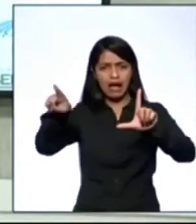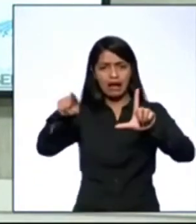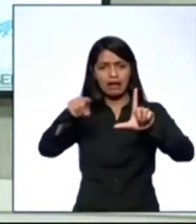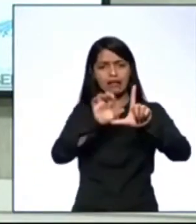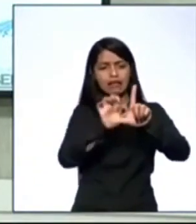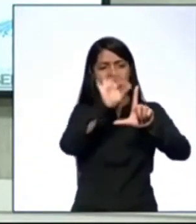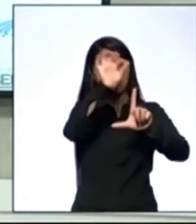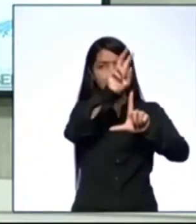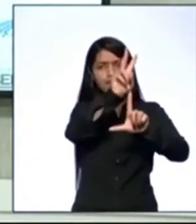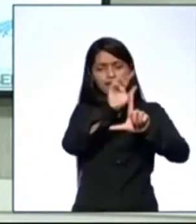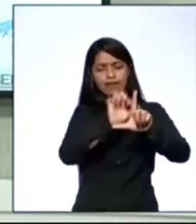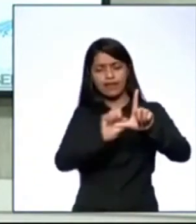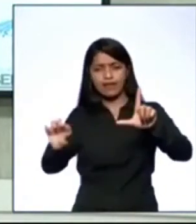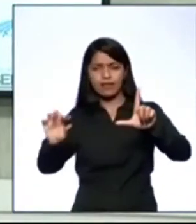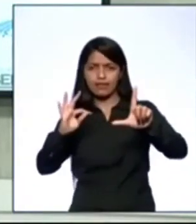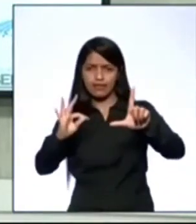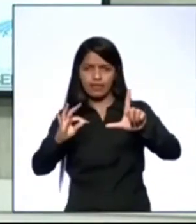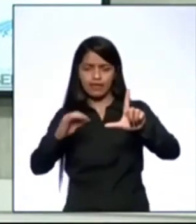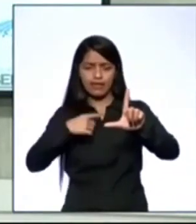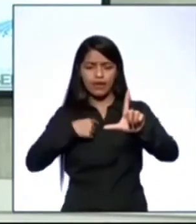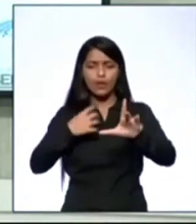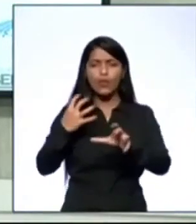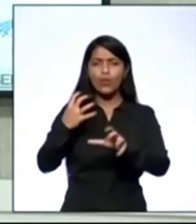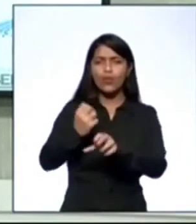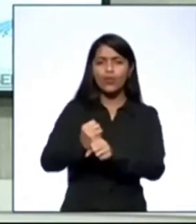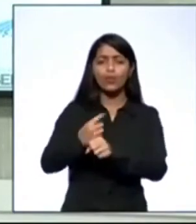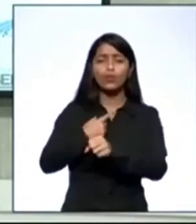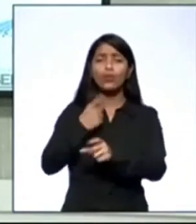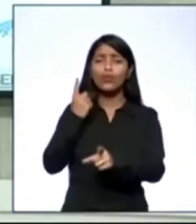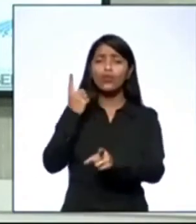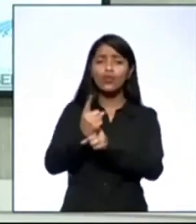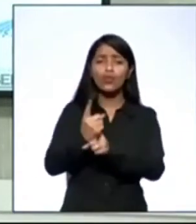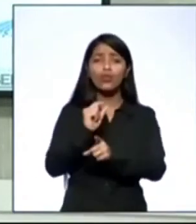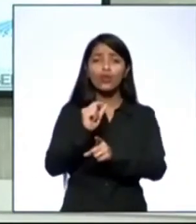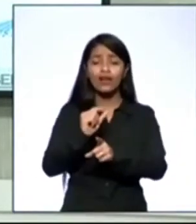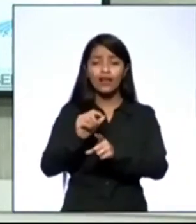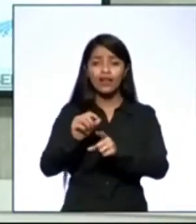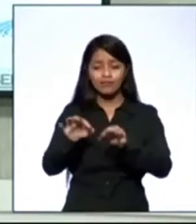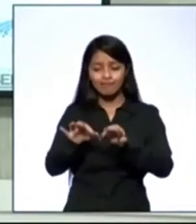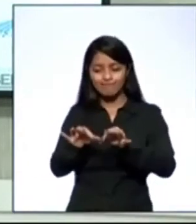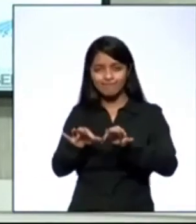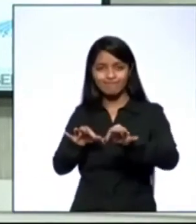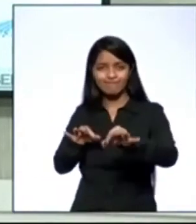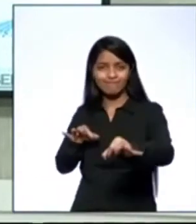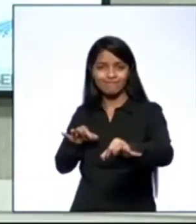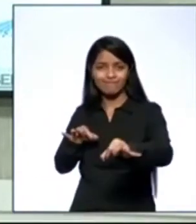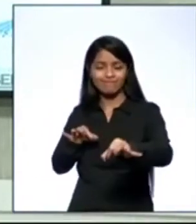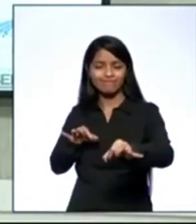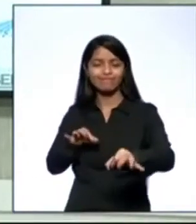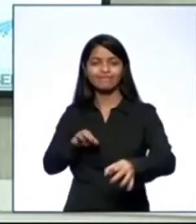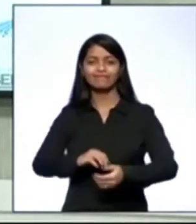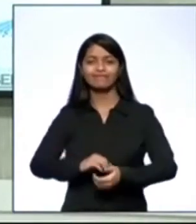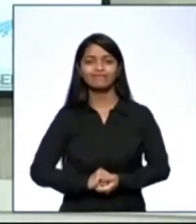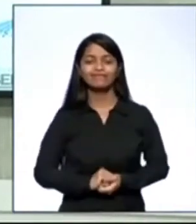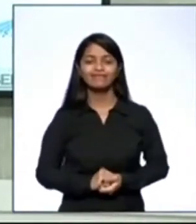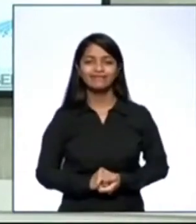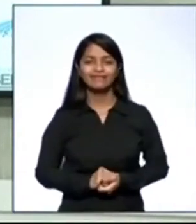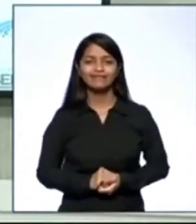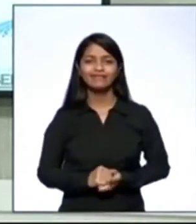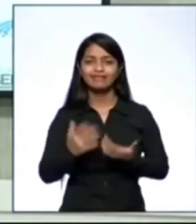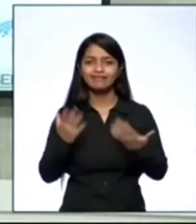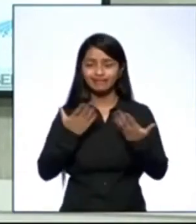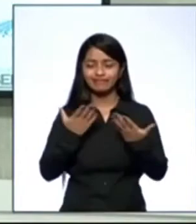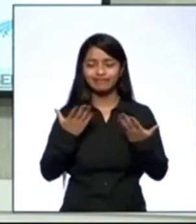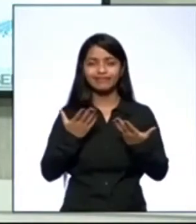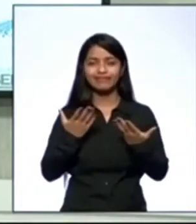tempos, limitado a um intervalo de tempo, você vai obter o deslocamento do movimento, né? Vamos mostrar